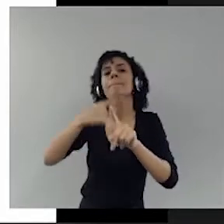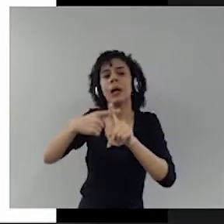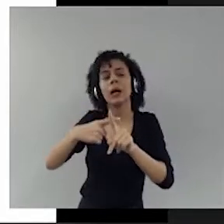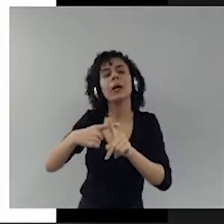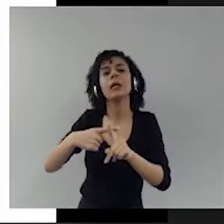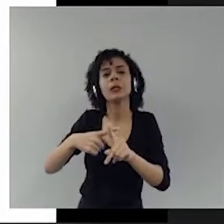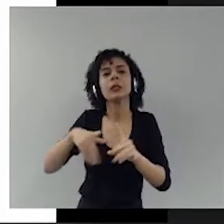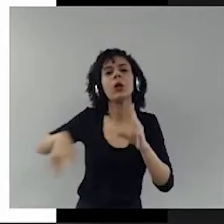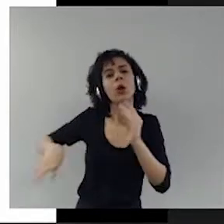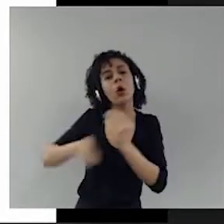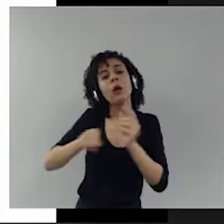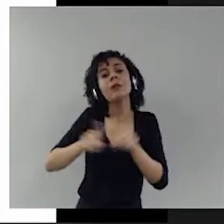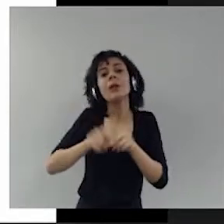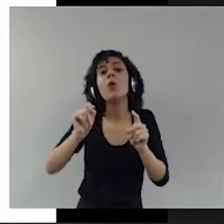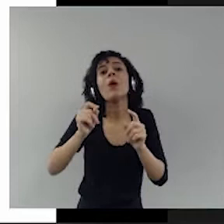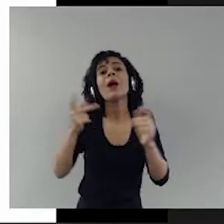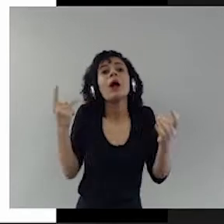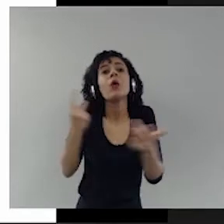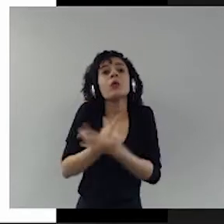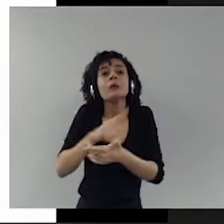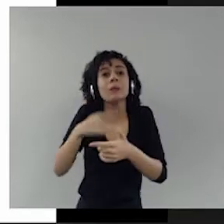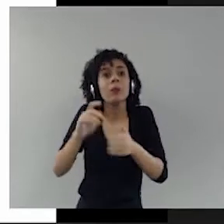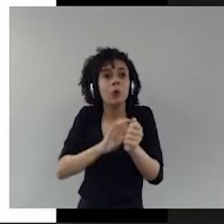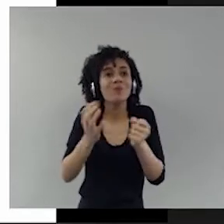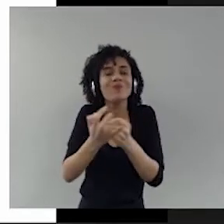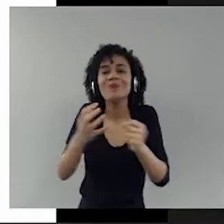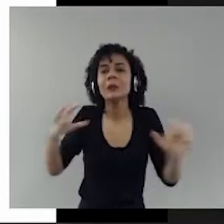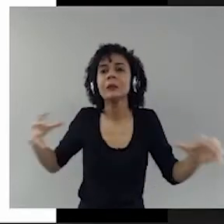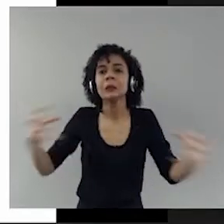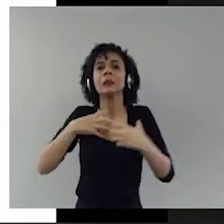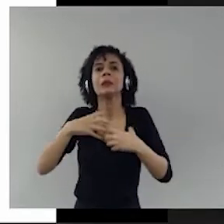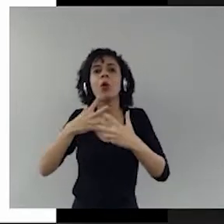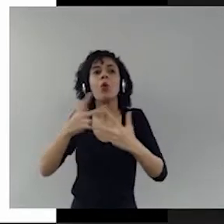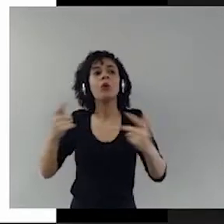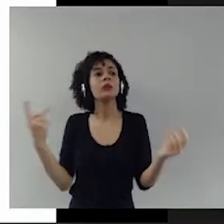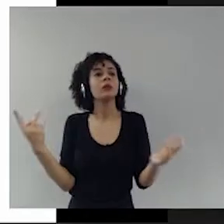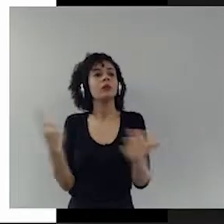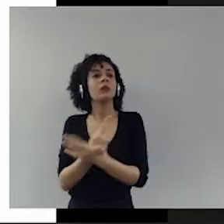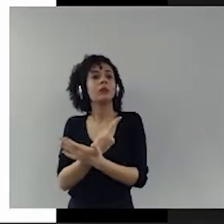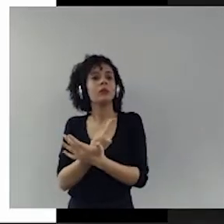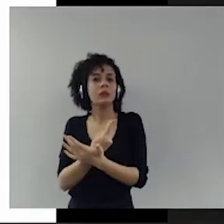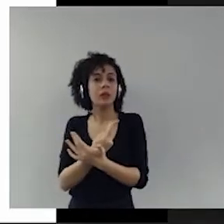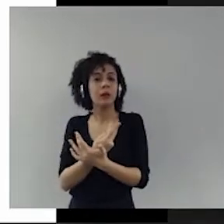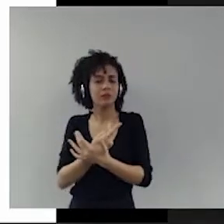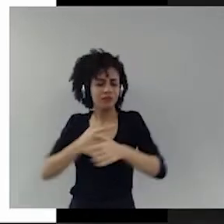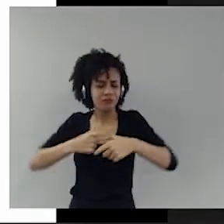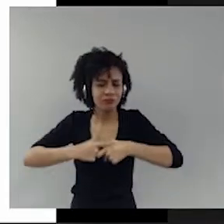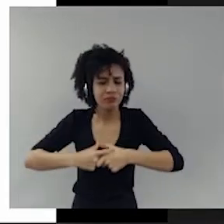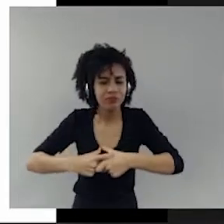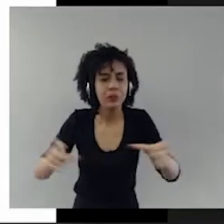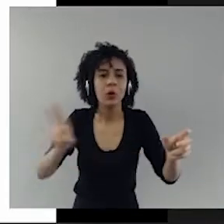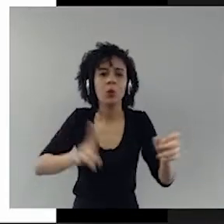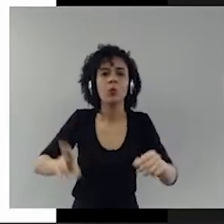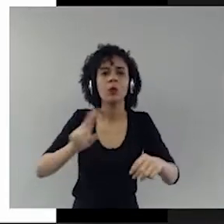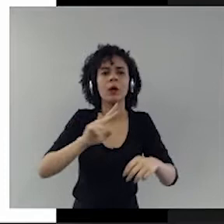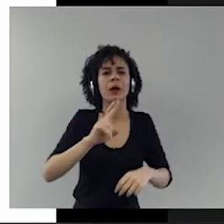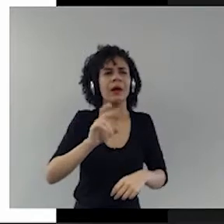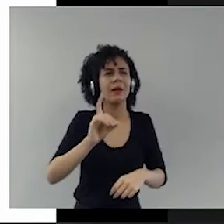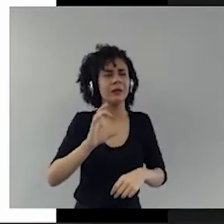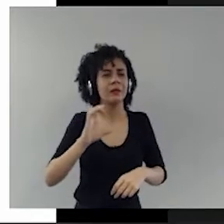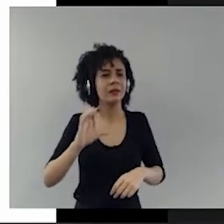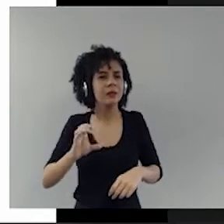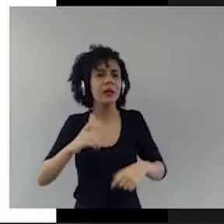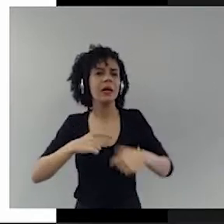ela ataca os reflexos causados pela academia ela amplia a possibilidade de uso do rdc para qualquer licitação